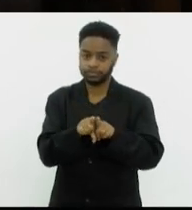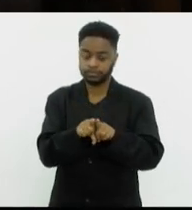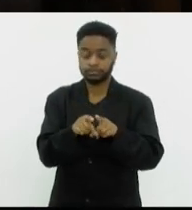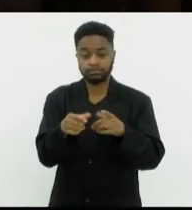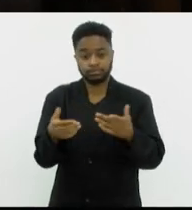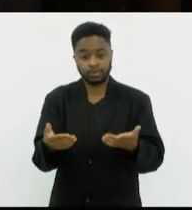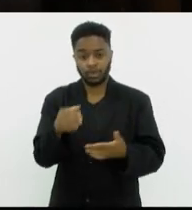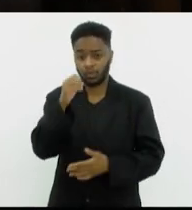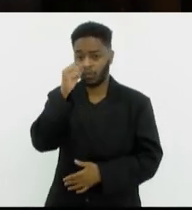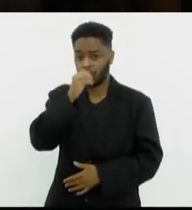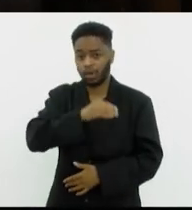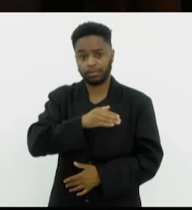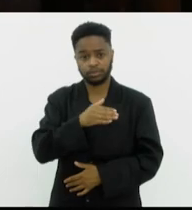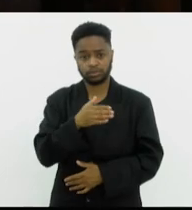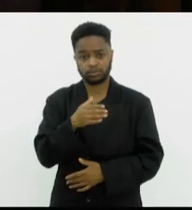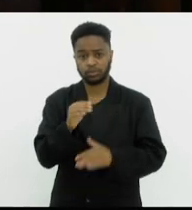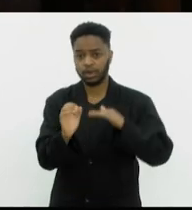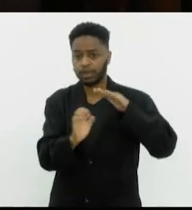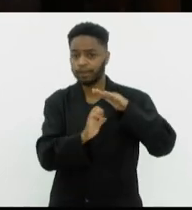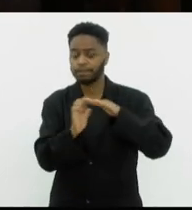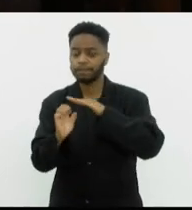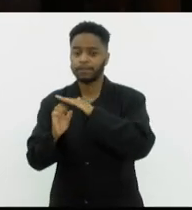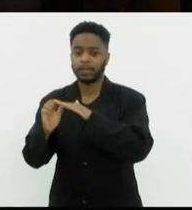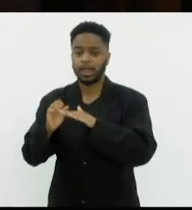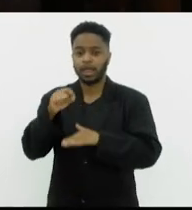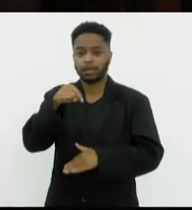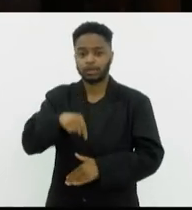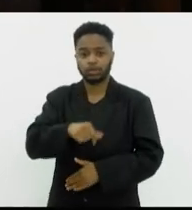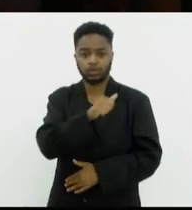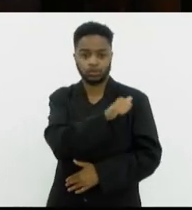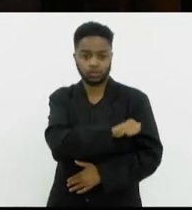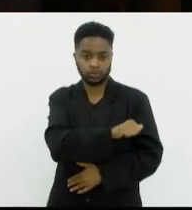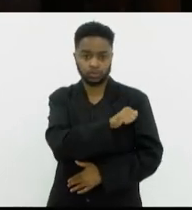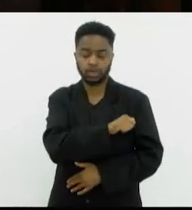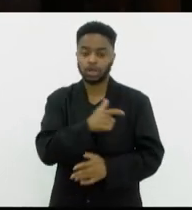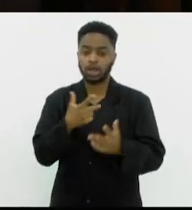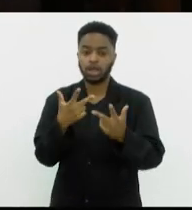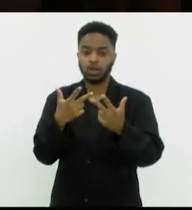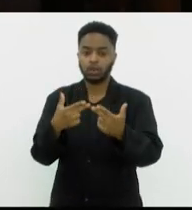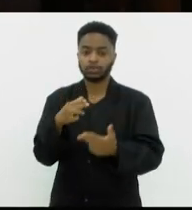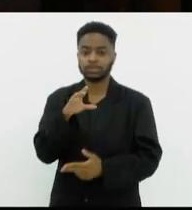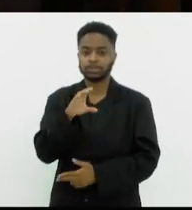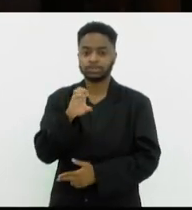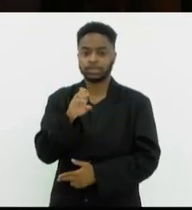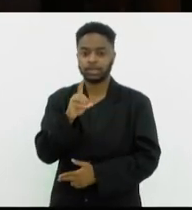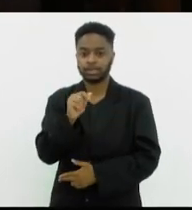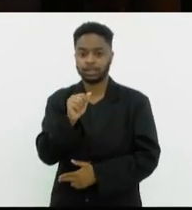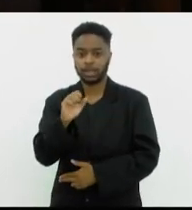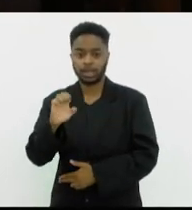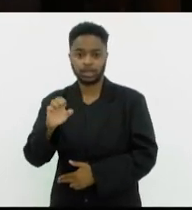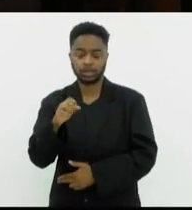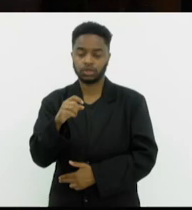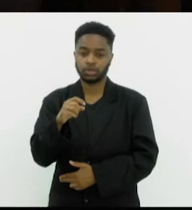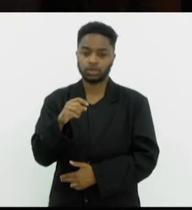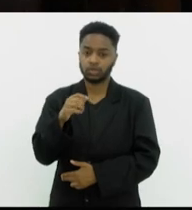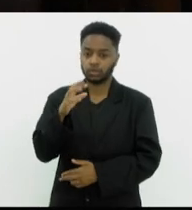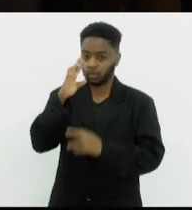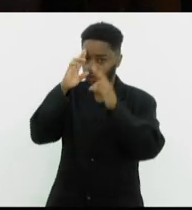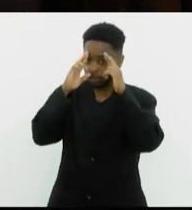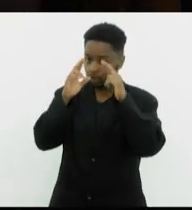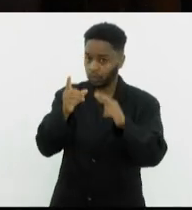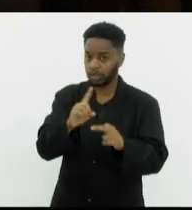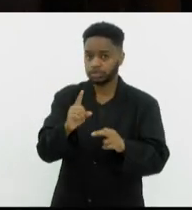um absurdo que empresas, né, do nosso Estado, como é o caso da SEDAI, não respeitam essas